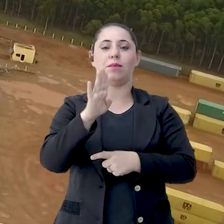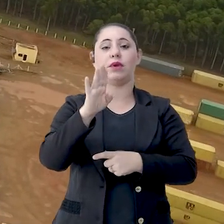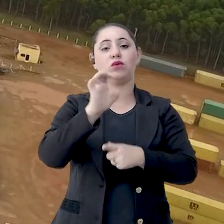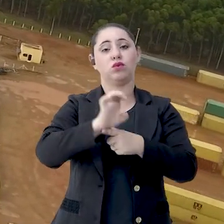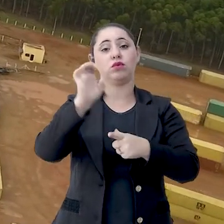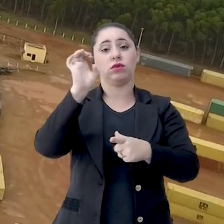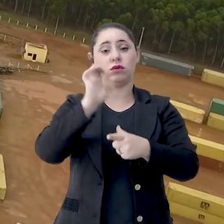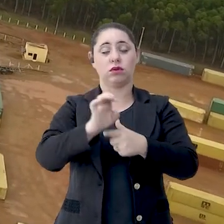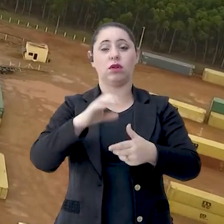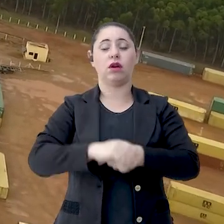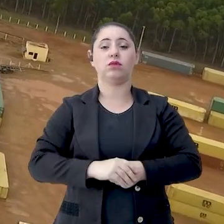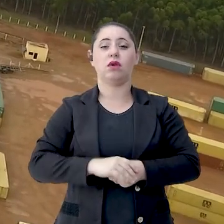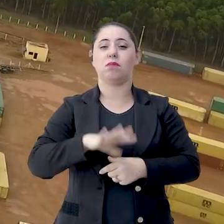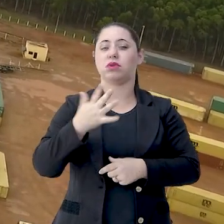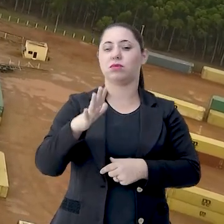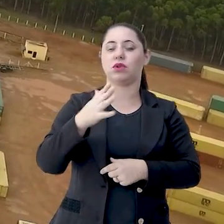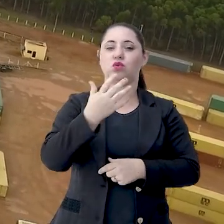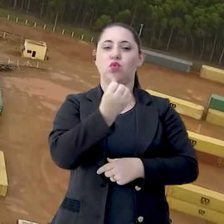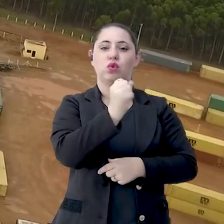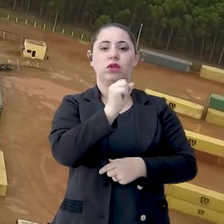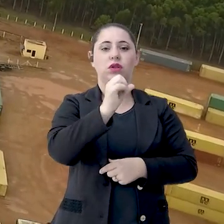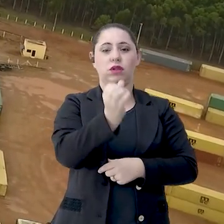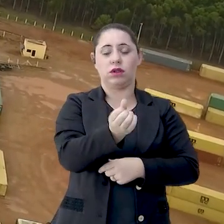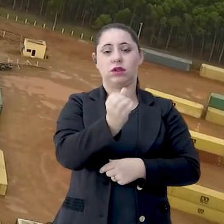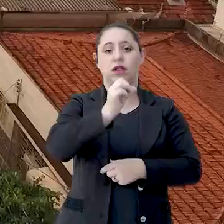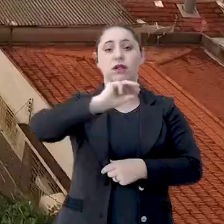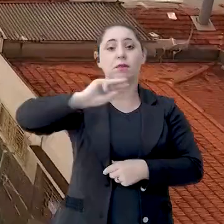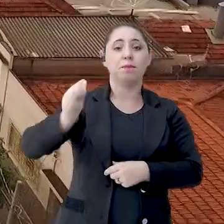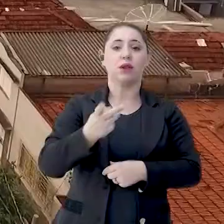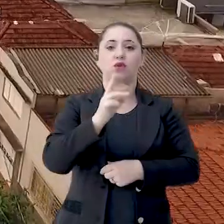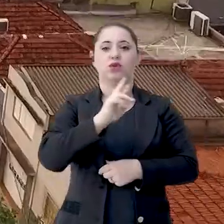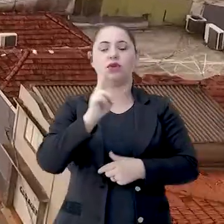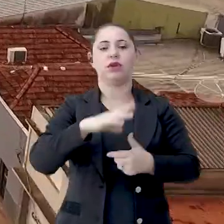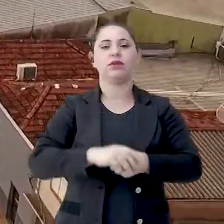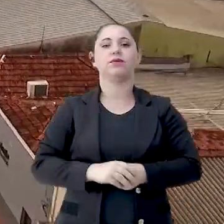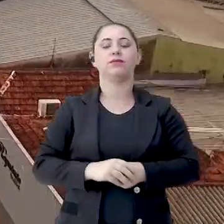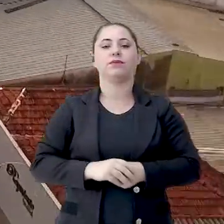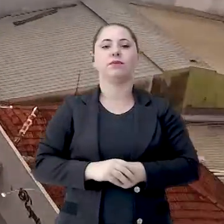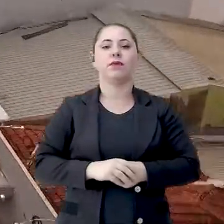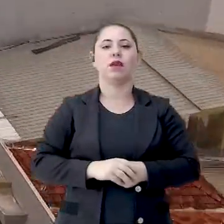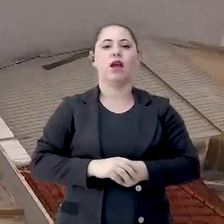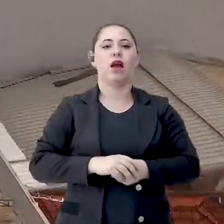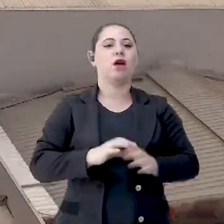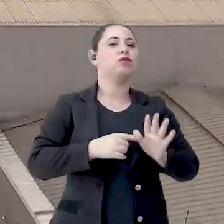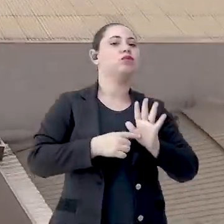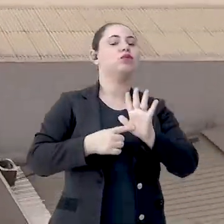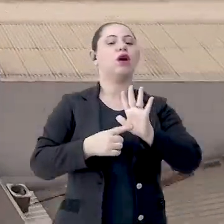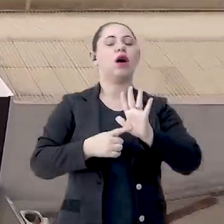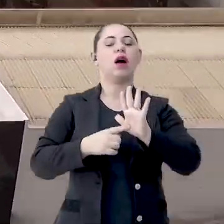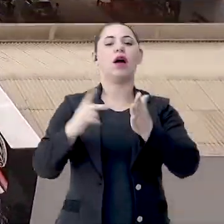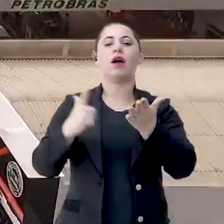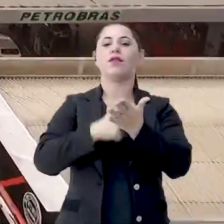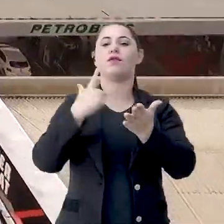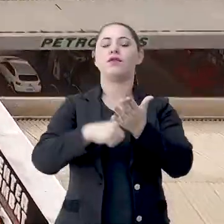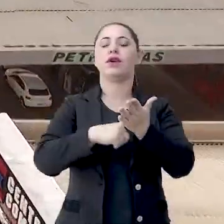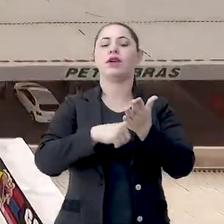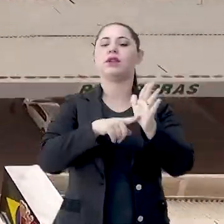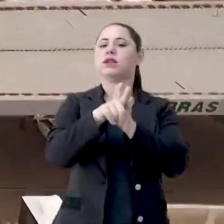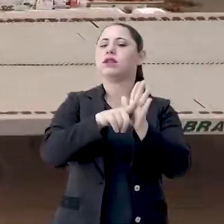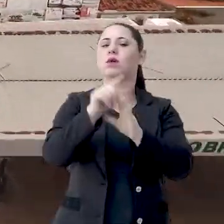mais promissores polos de desenvolvimento do Brasil. Arrecadou em 2019 um valor